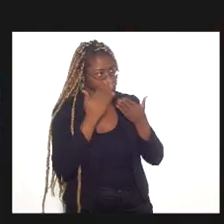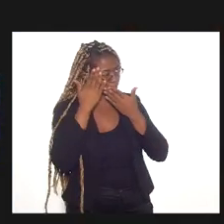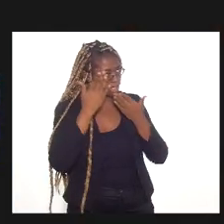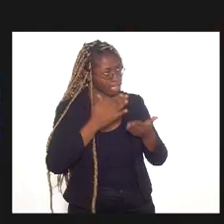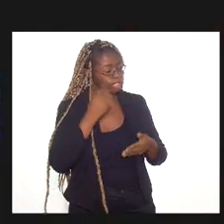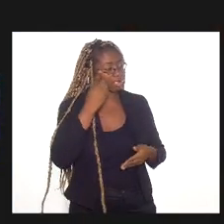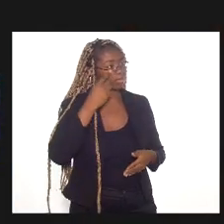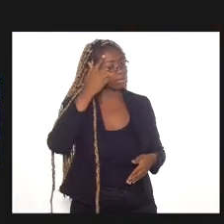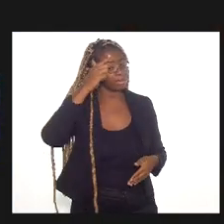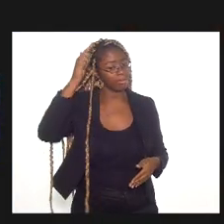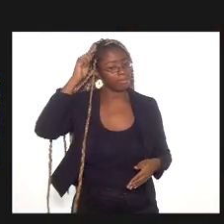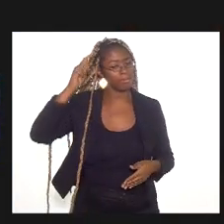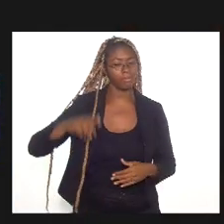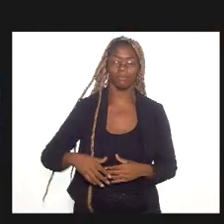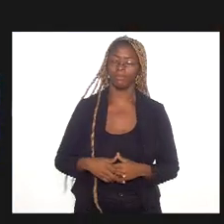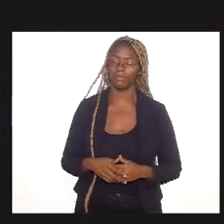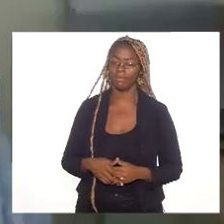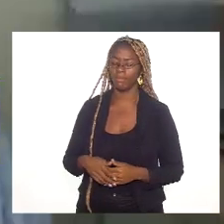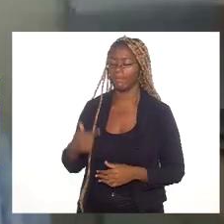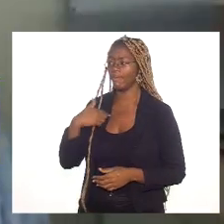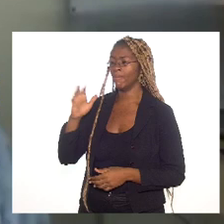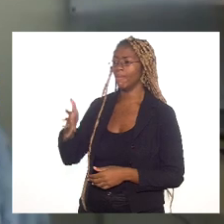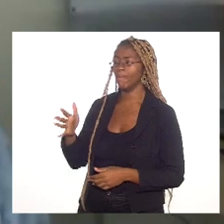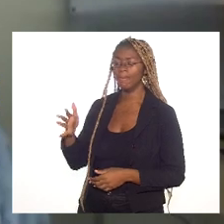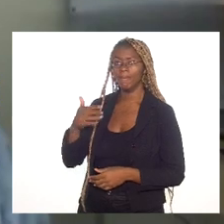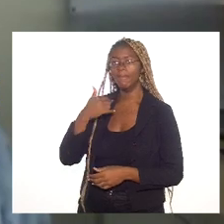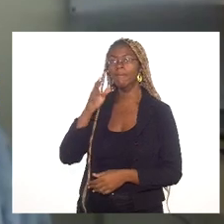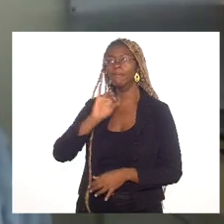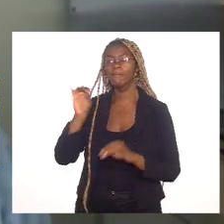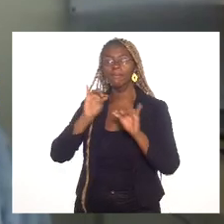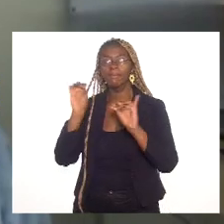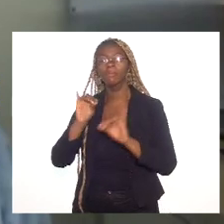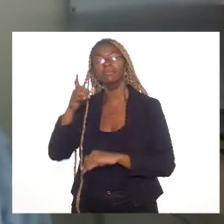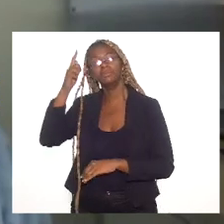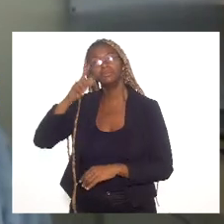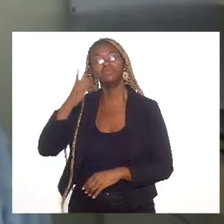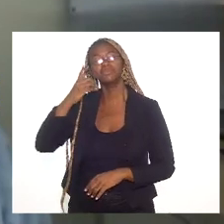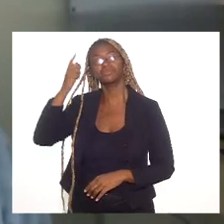deputado... já vou votar para o deputado Luiz Paulo. Muito obrigado, deputado Amorim.